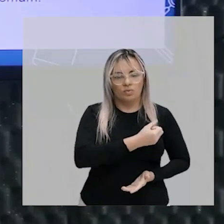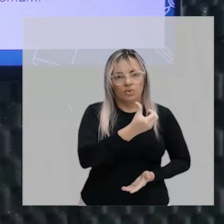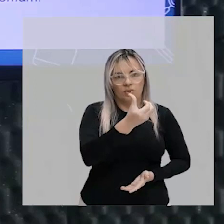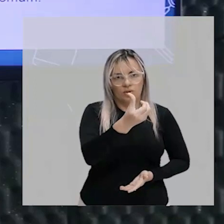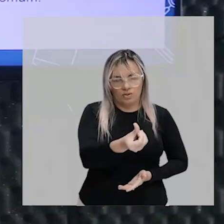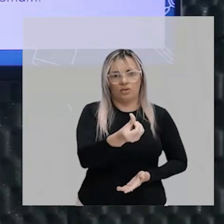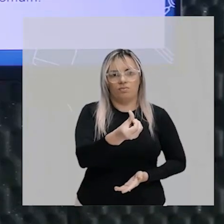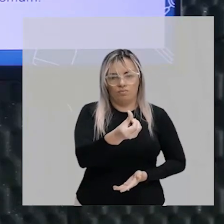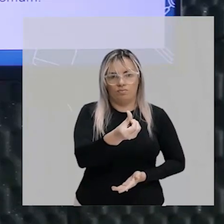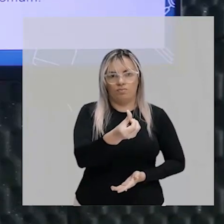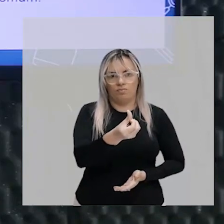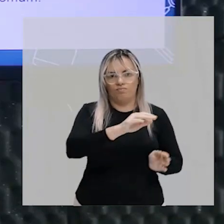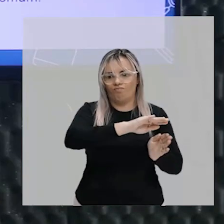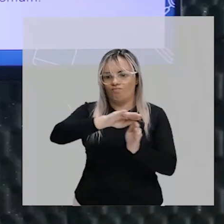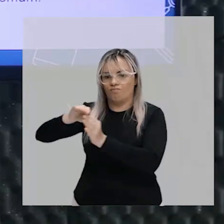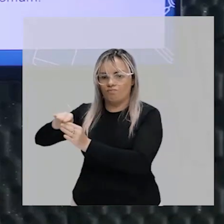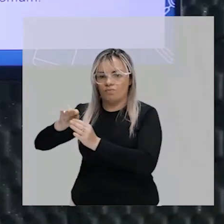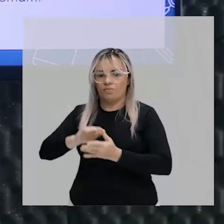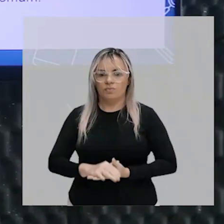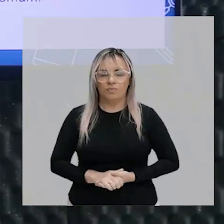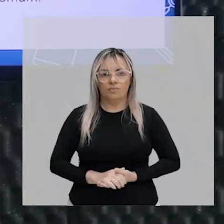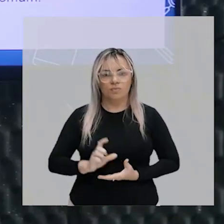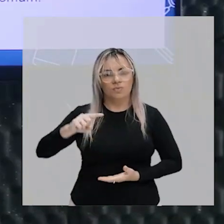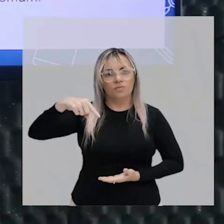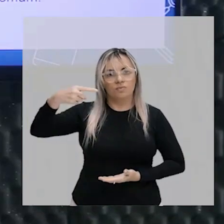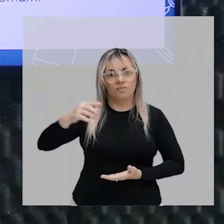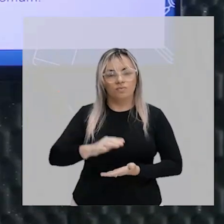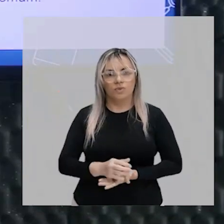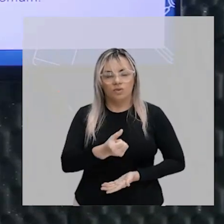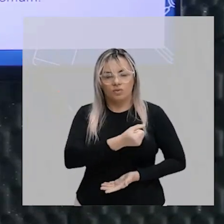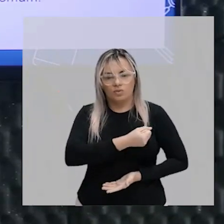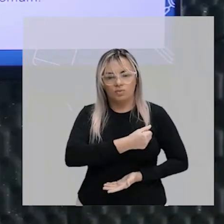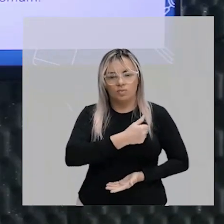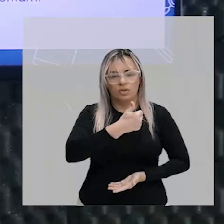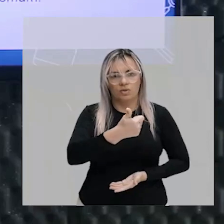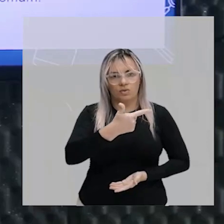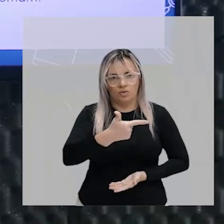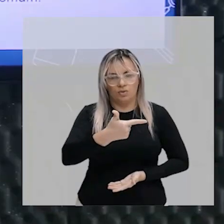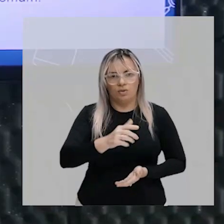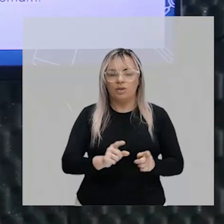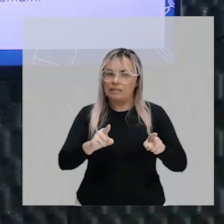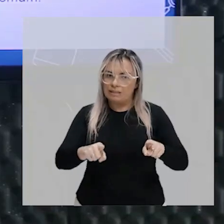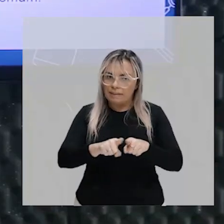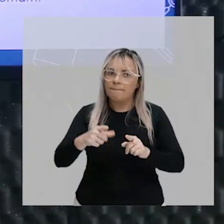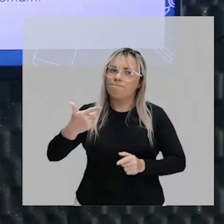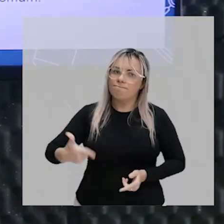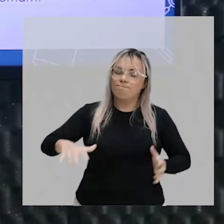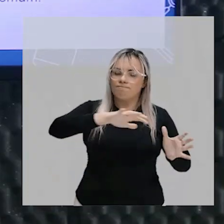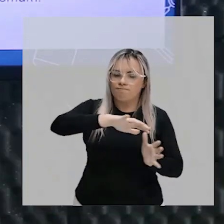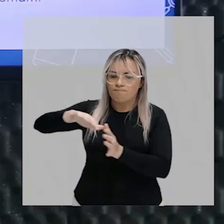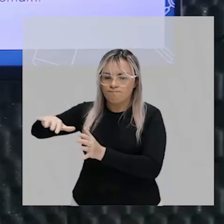esses seis bem aí tá fora tá além dos seis nós temos o 12 também se repete